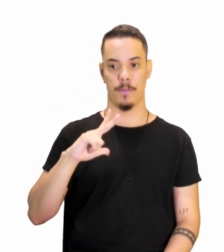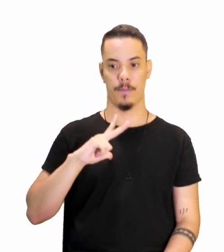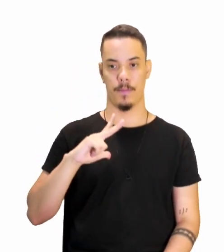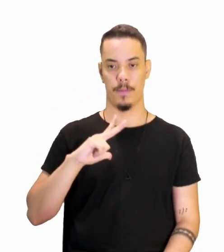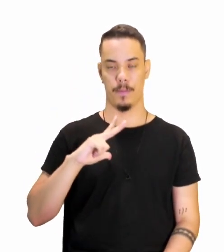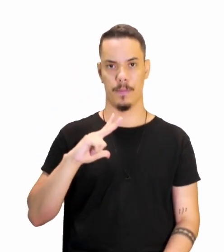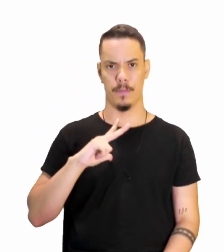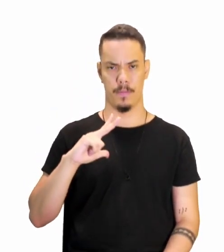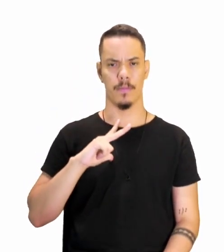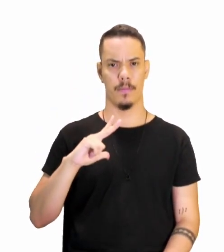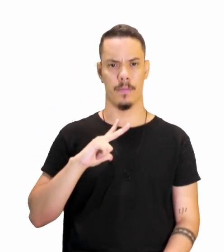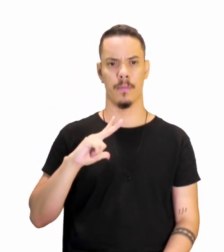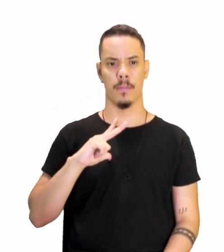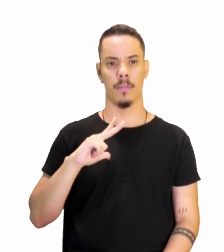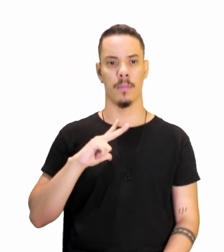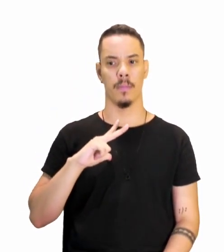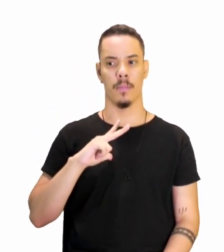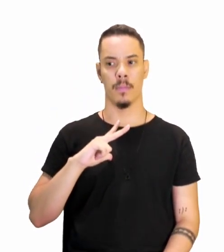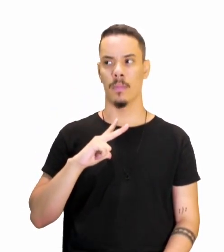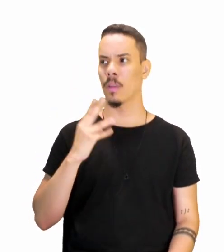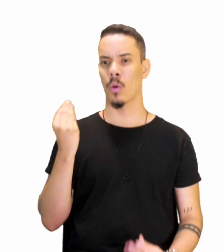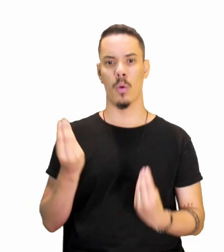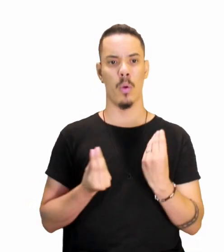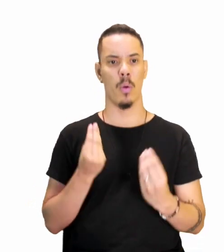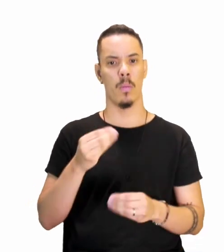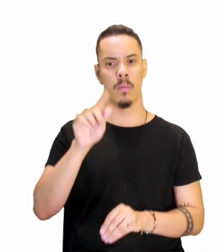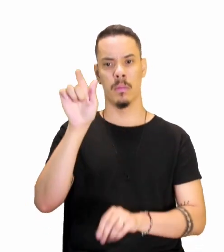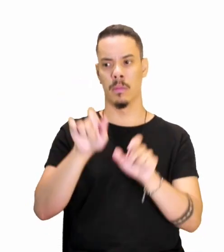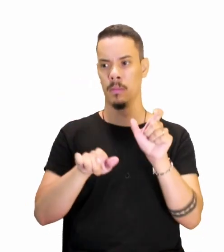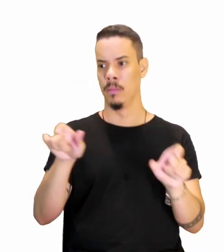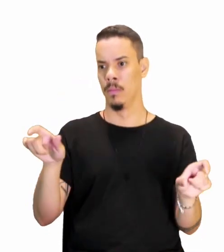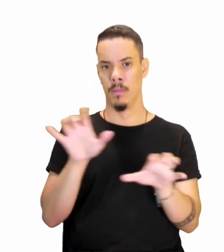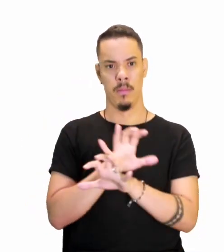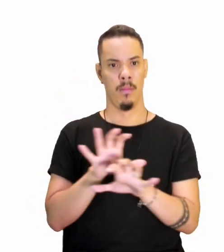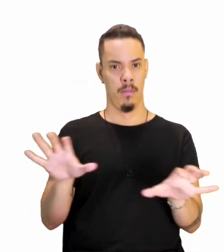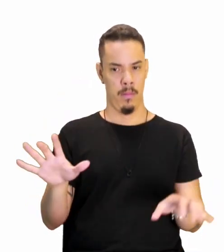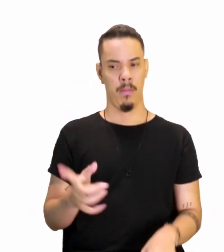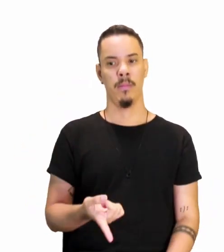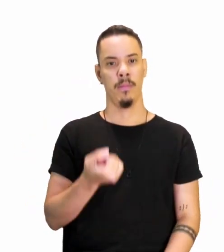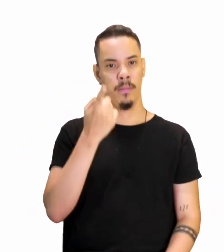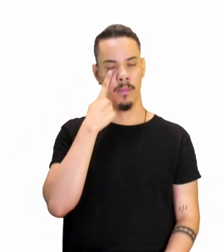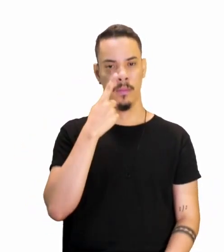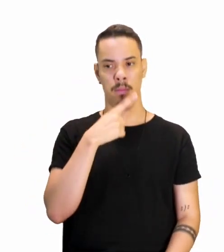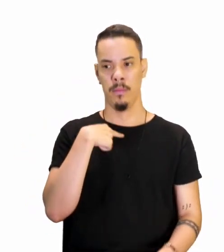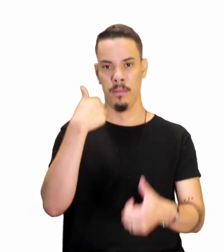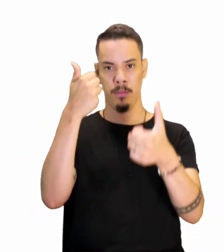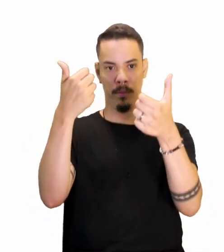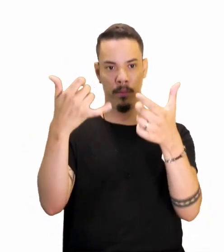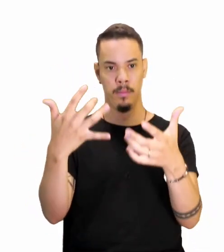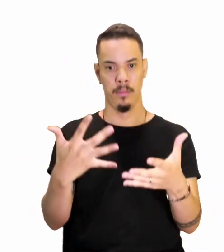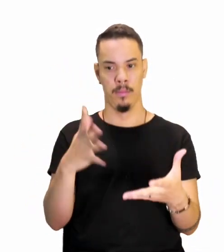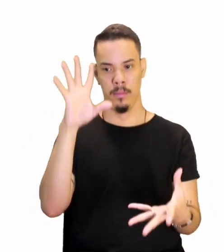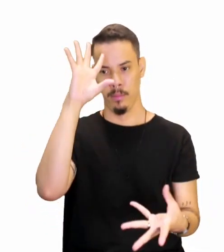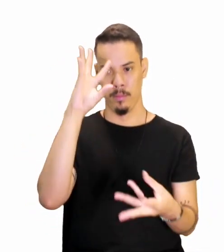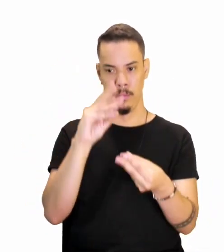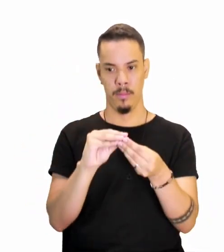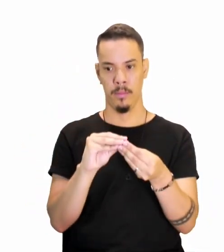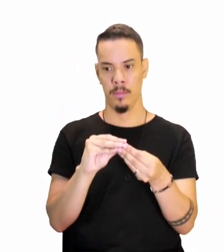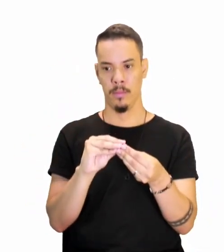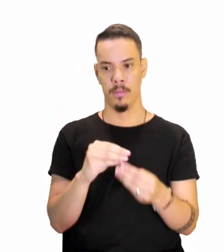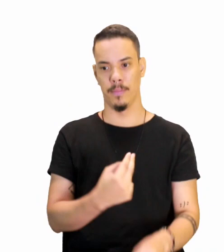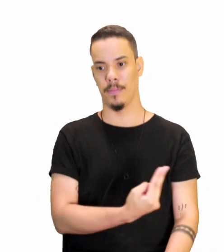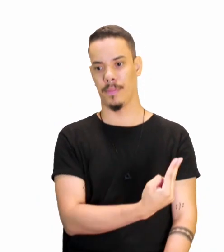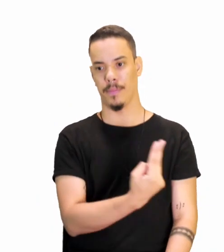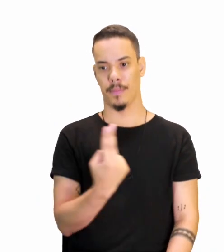particularidade, né? Dos seres. Como assim, Amadinha? Vamos aqui, ó, entender.